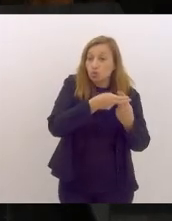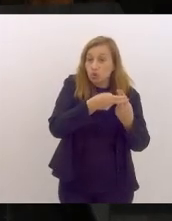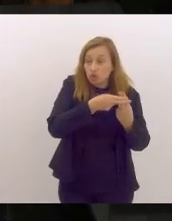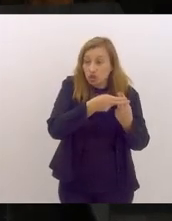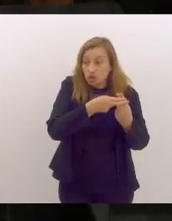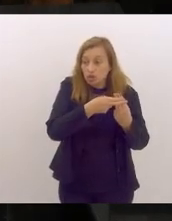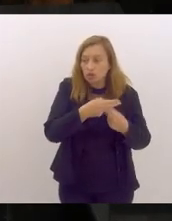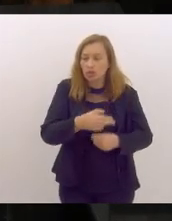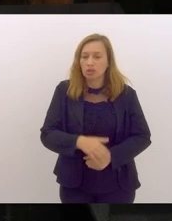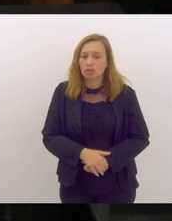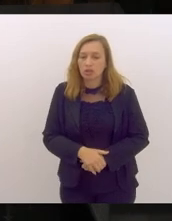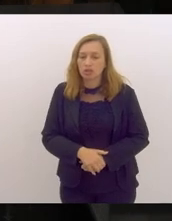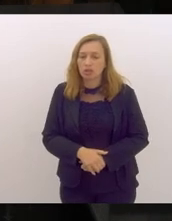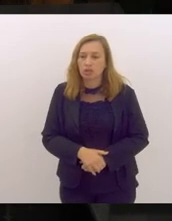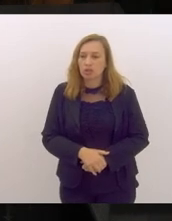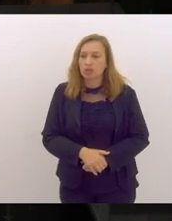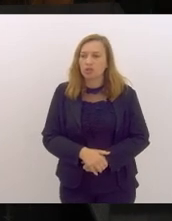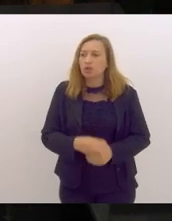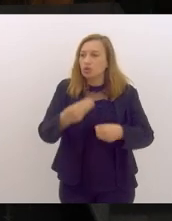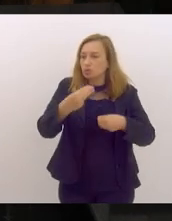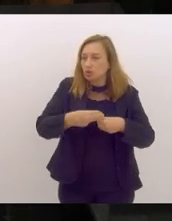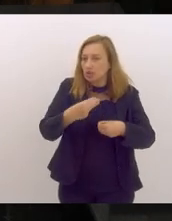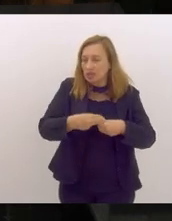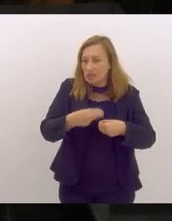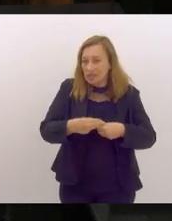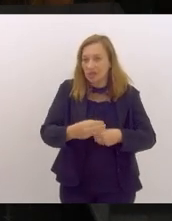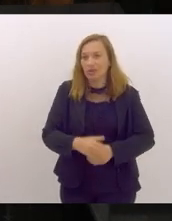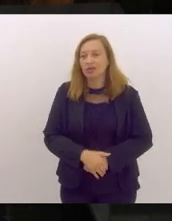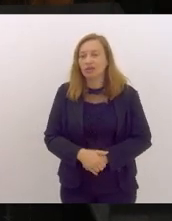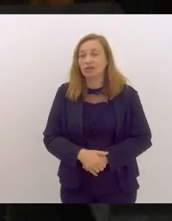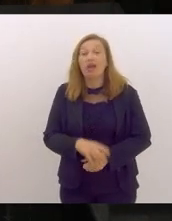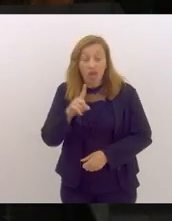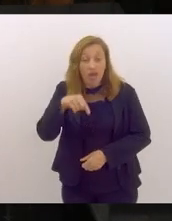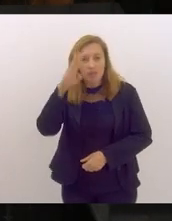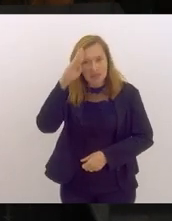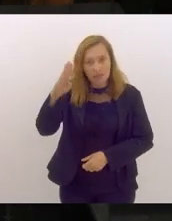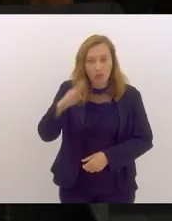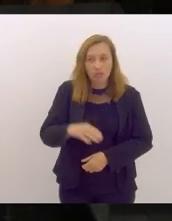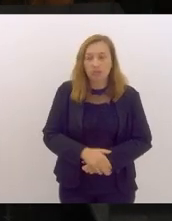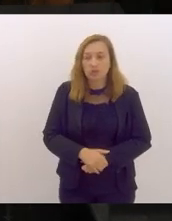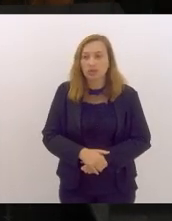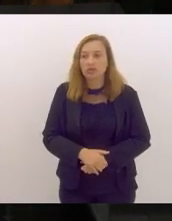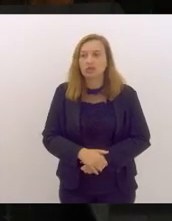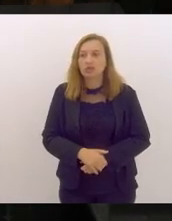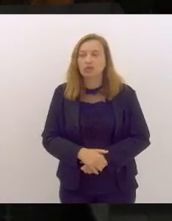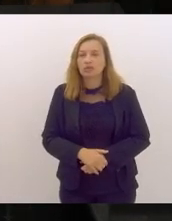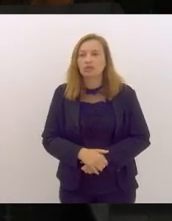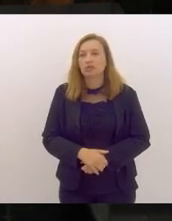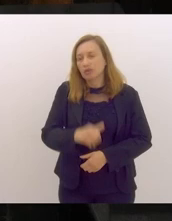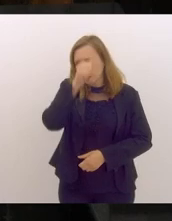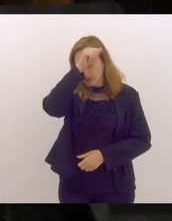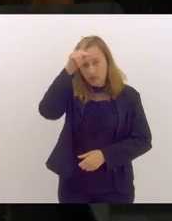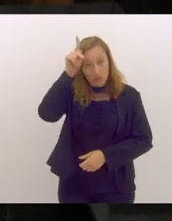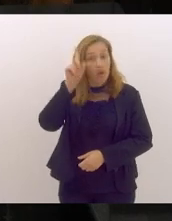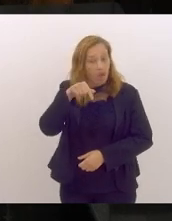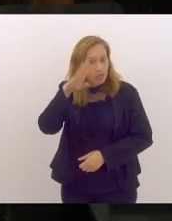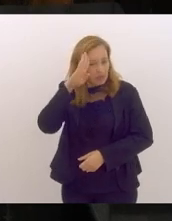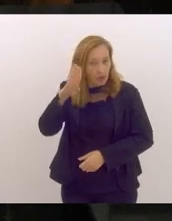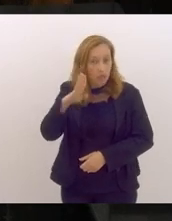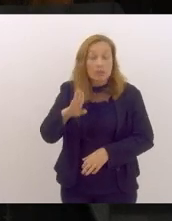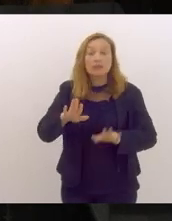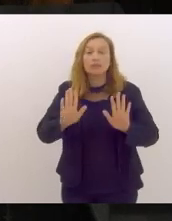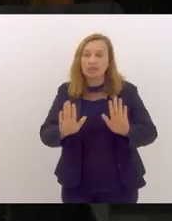conveniado que é com o município de Natividade, é fundamental. Com a prefeitura de Natividade é fundamental.